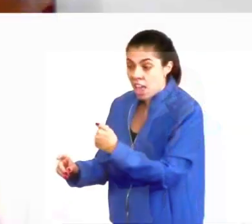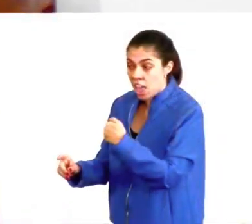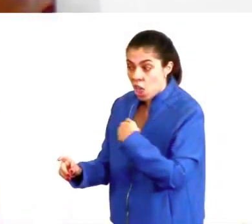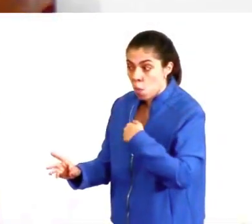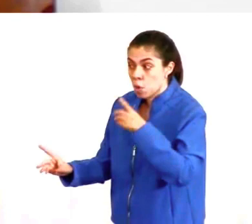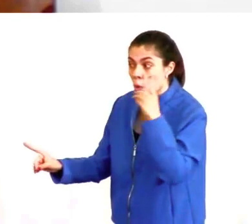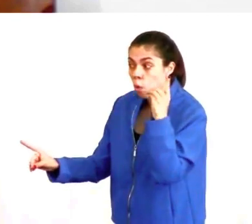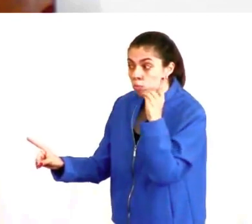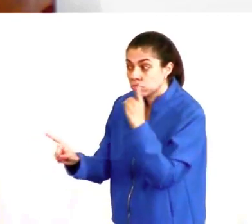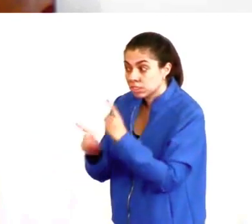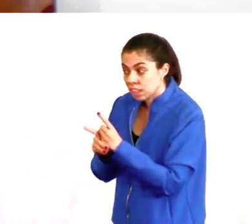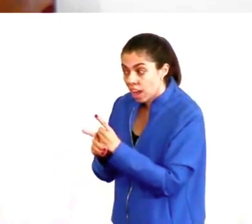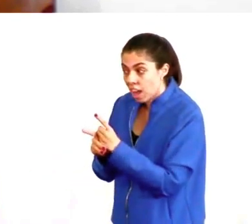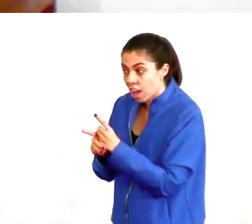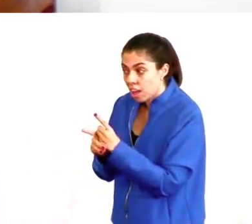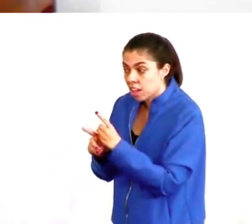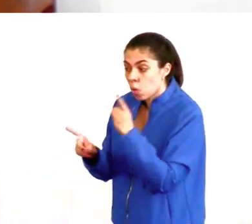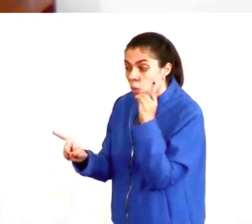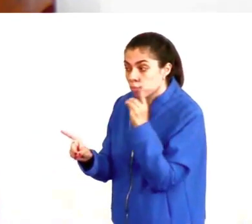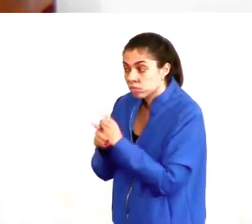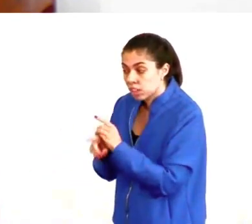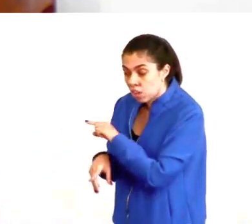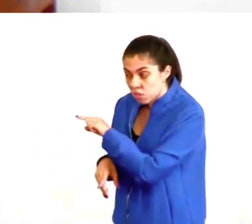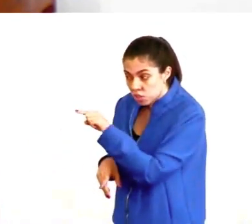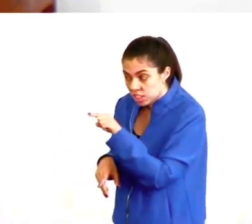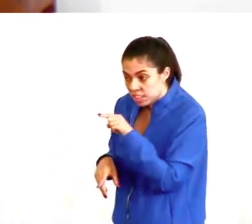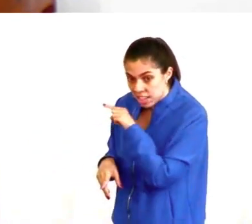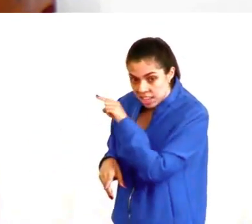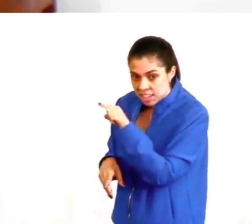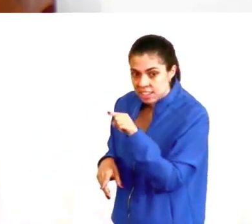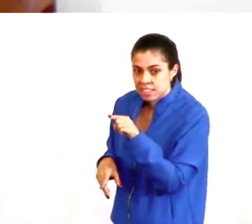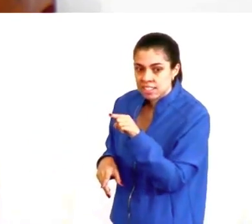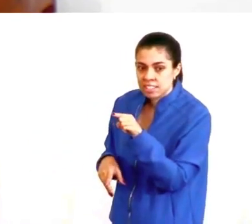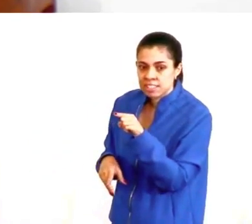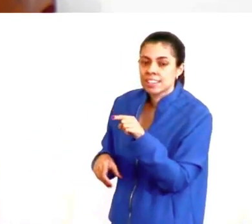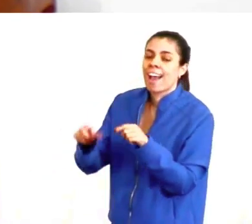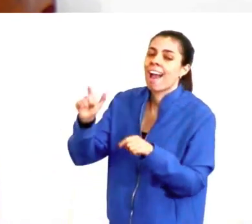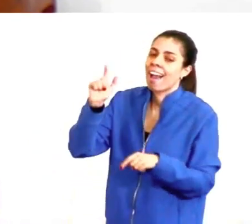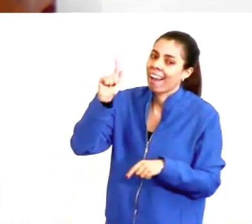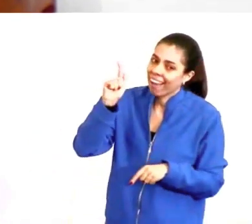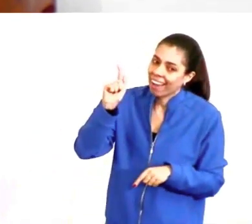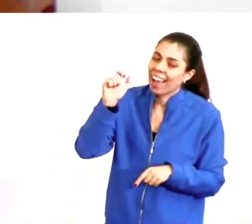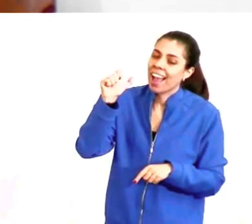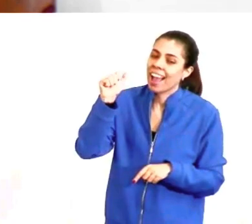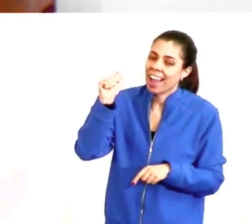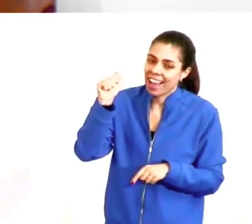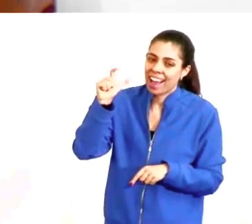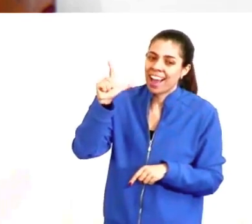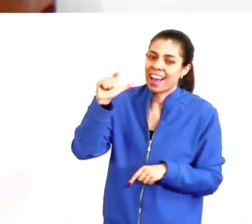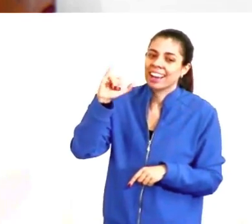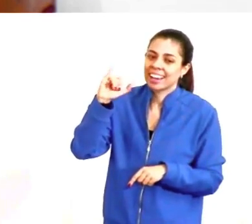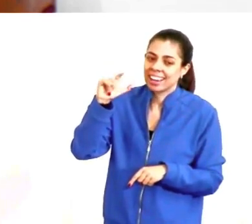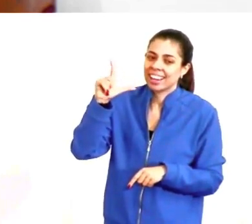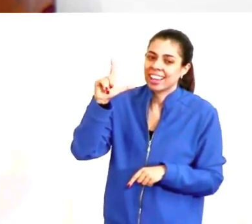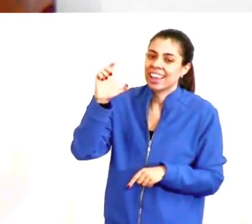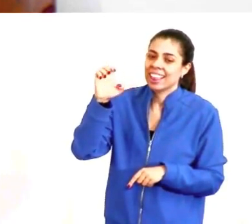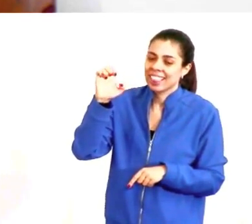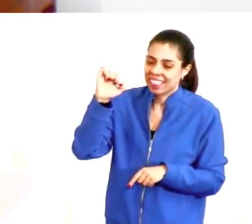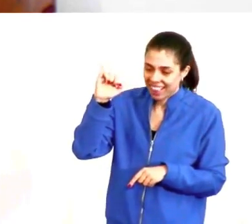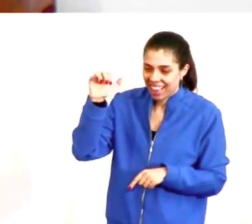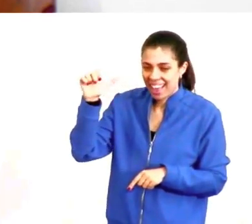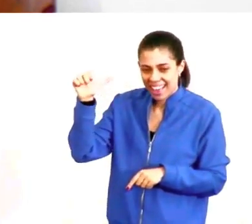a norte de Jerusalém, terra de Naftali ou Naftali, também